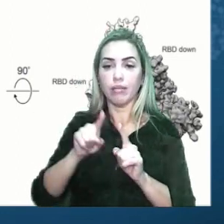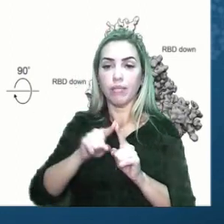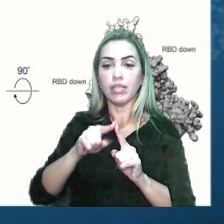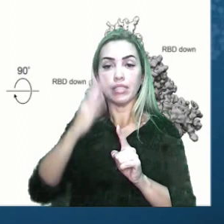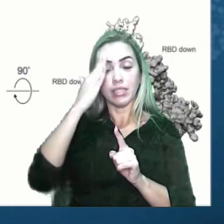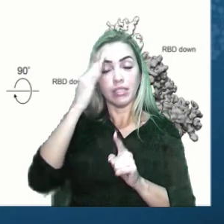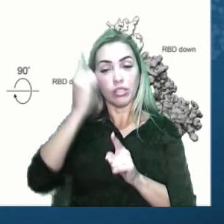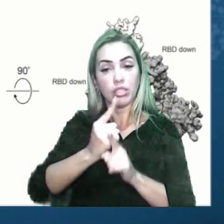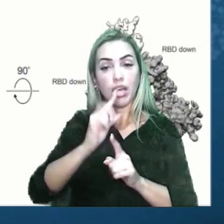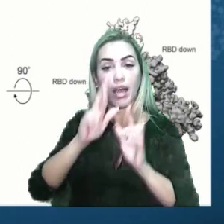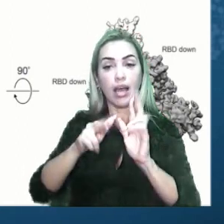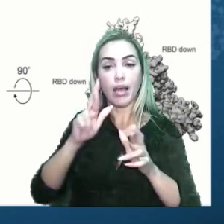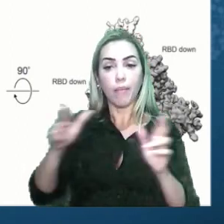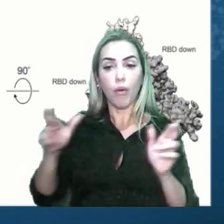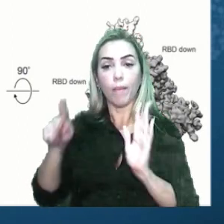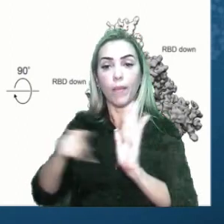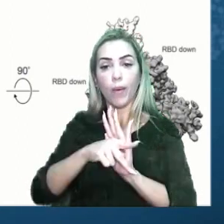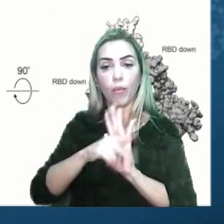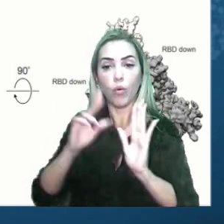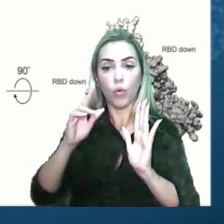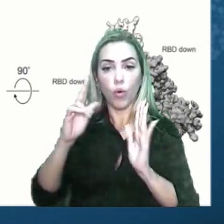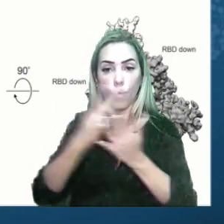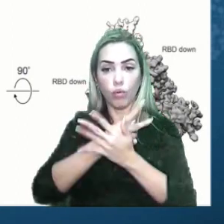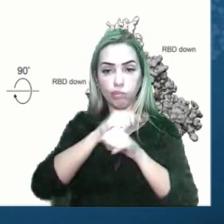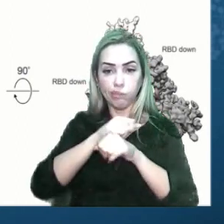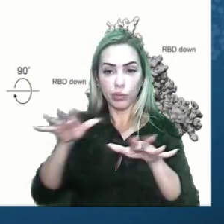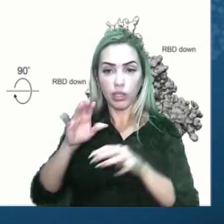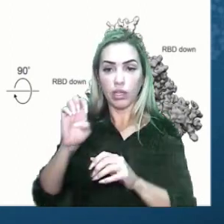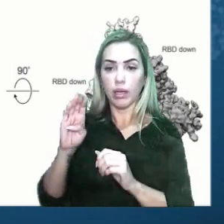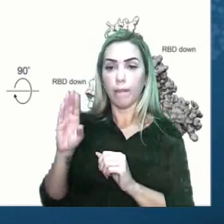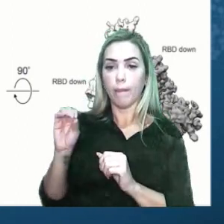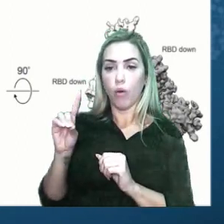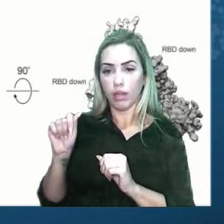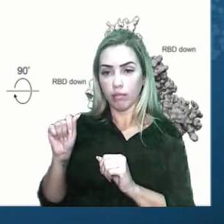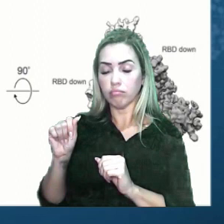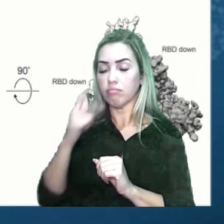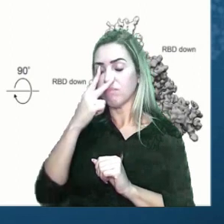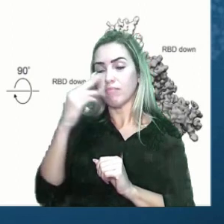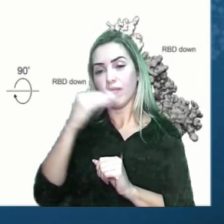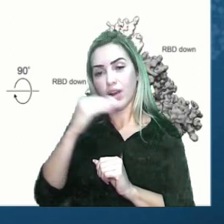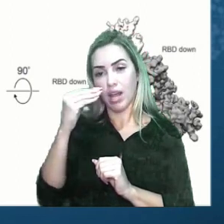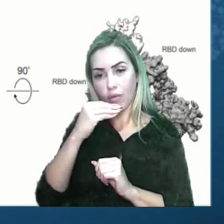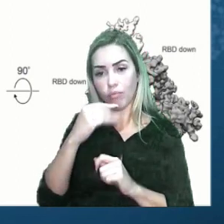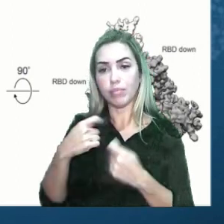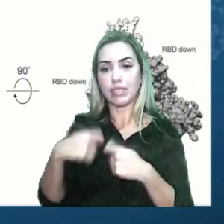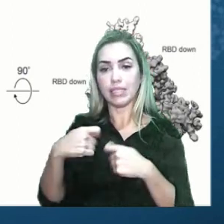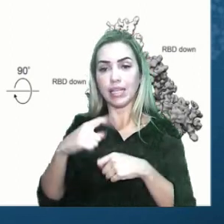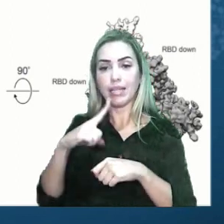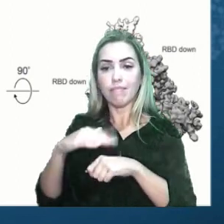que a resposta ao surto de ebola foi muito fraco, precisaria de